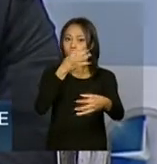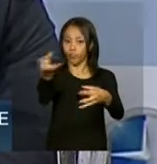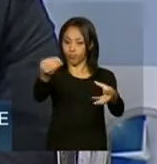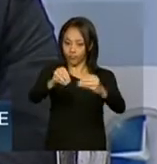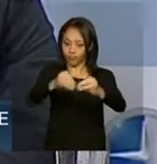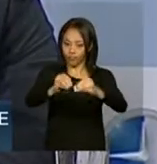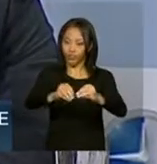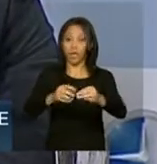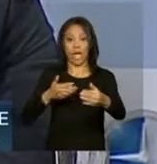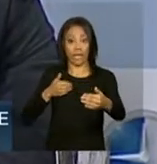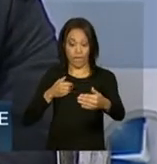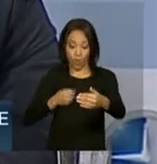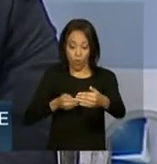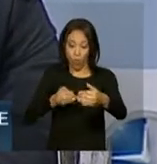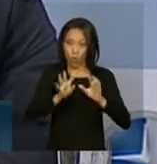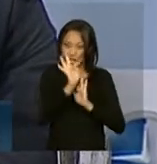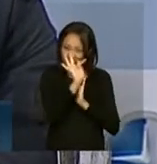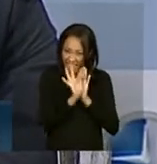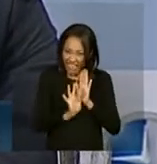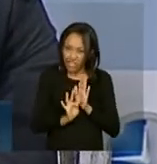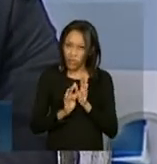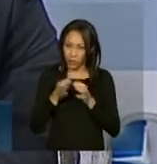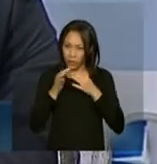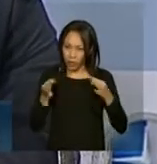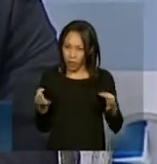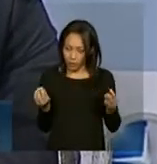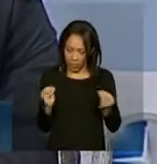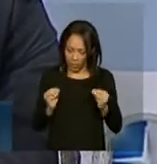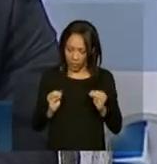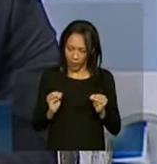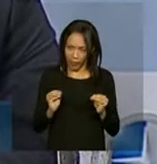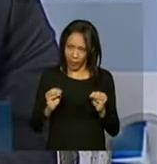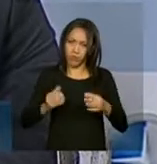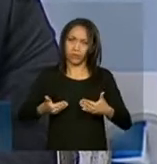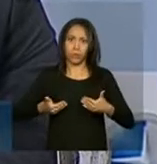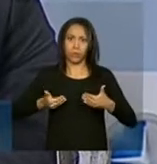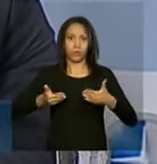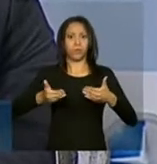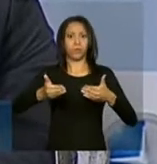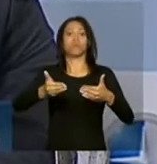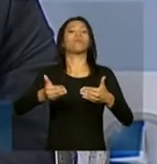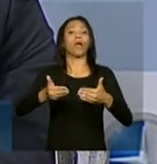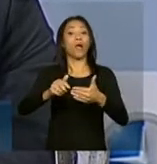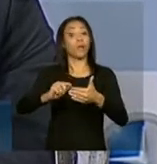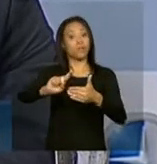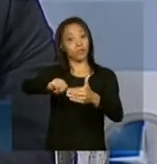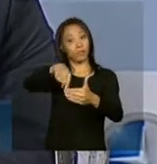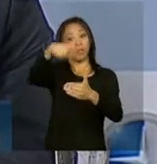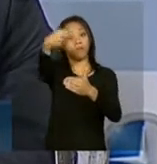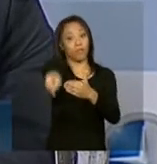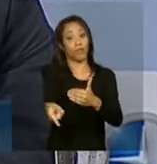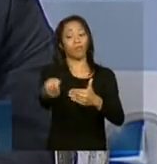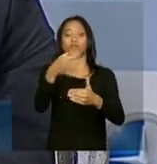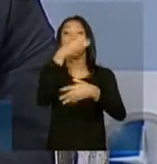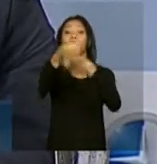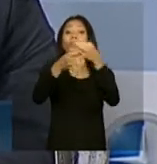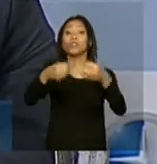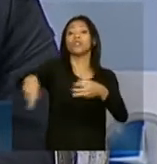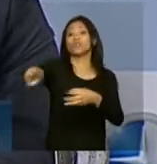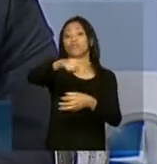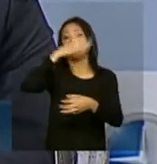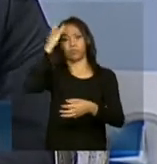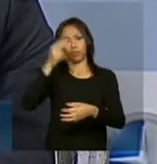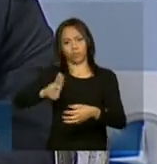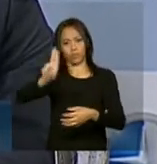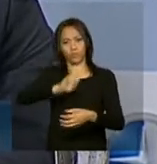texto muito bem elaborado e preparado. Então, nós não esperávamos grandes modificações após a consulta pública, mas era